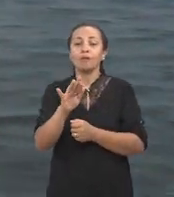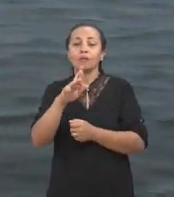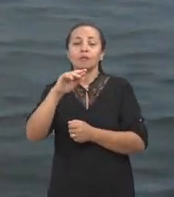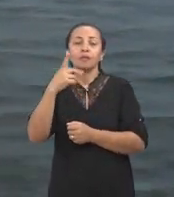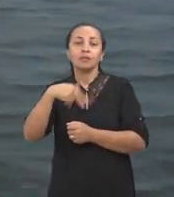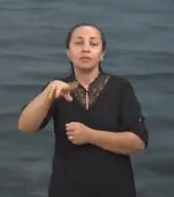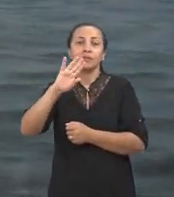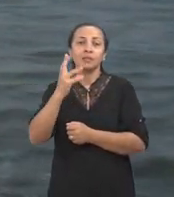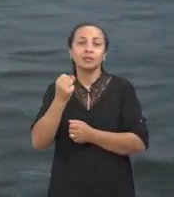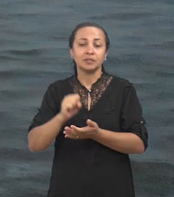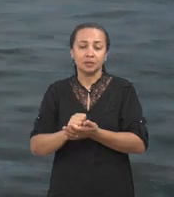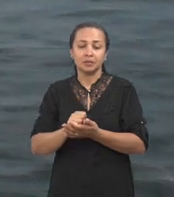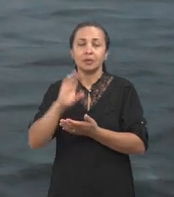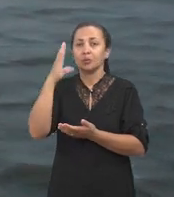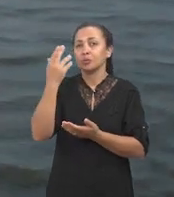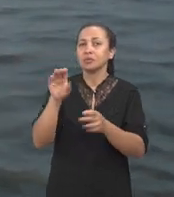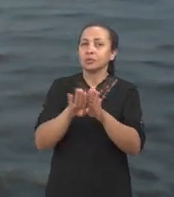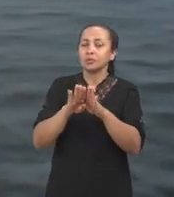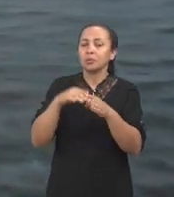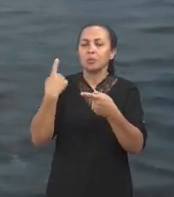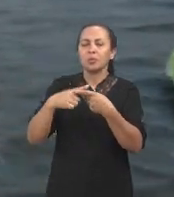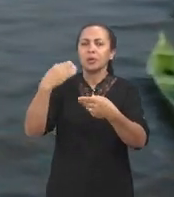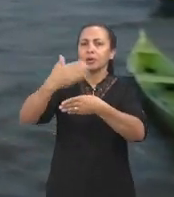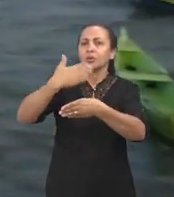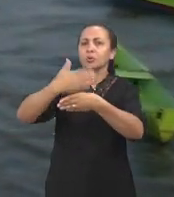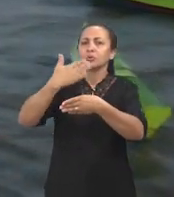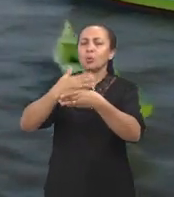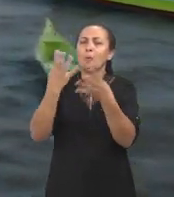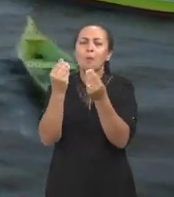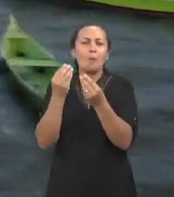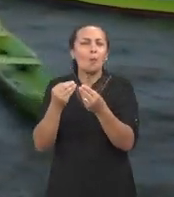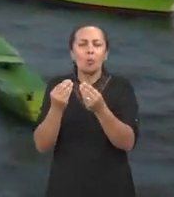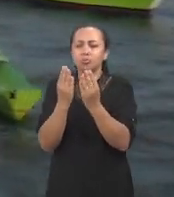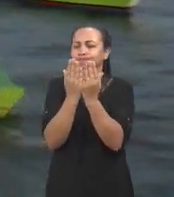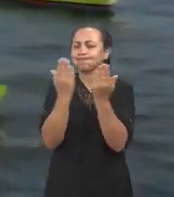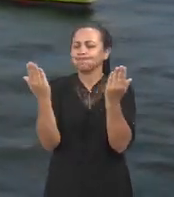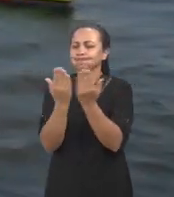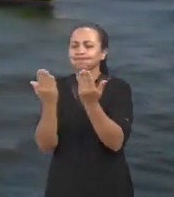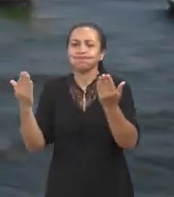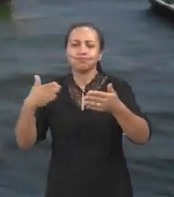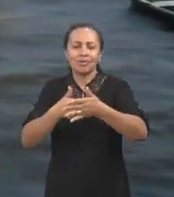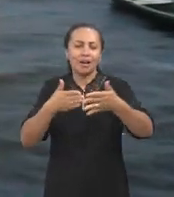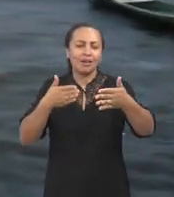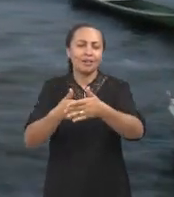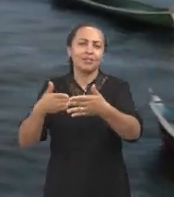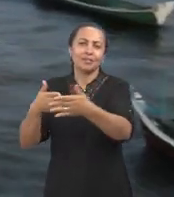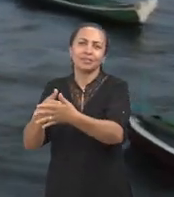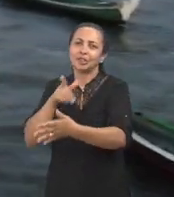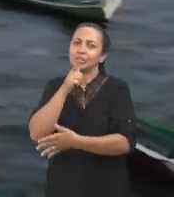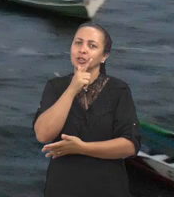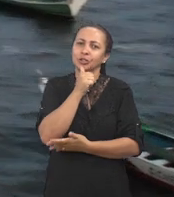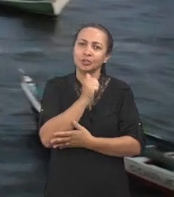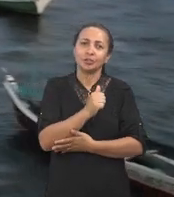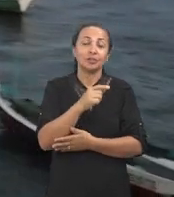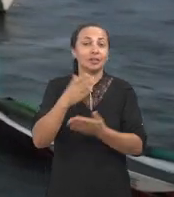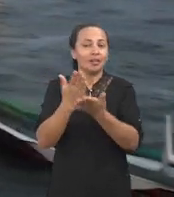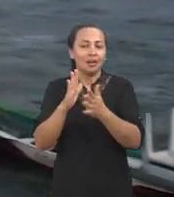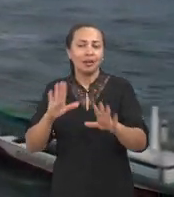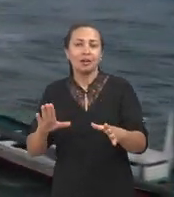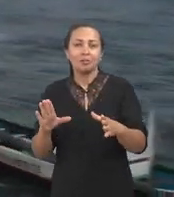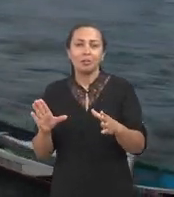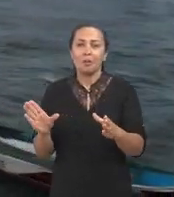2017 isso ocorreu principalmente devido à construção de diversas barragens ao longo do curso do Rio as